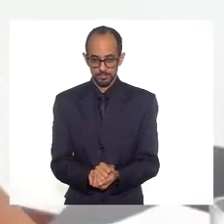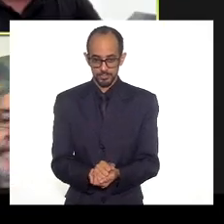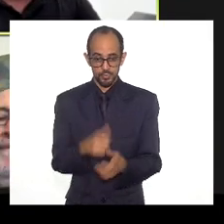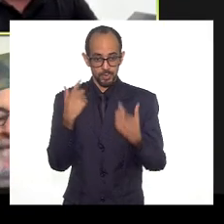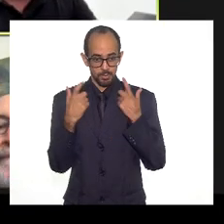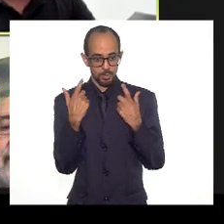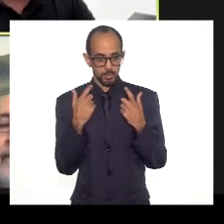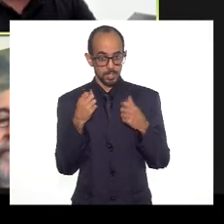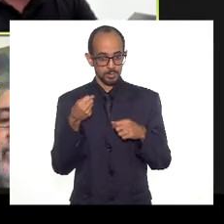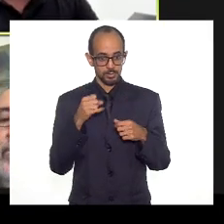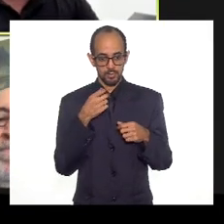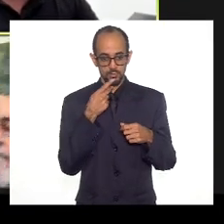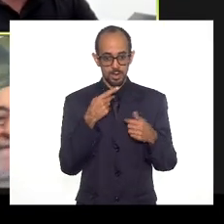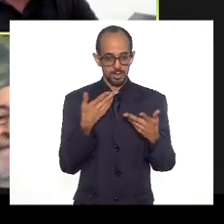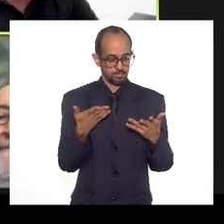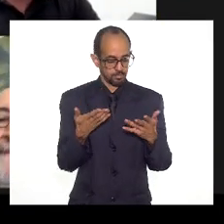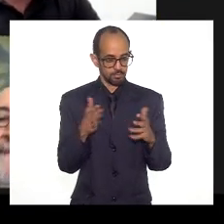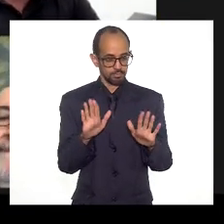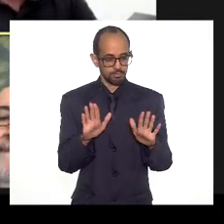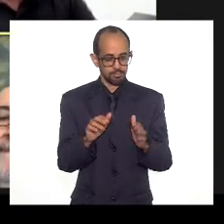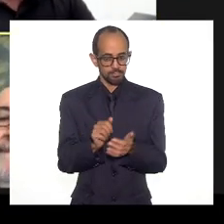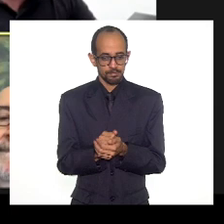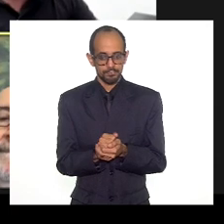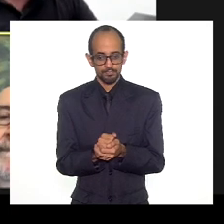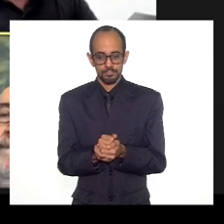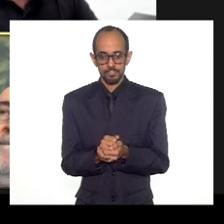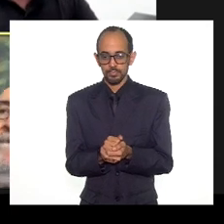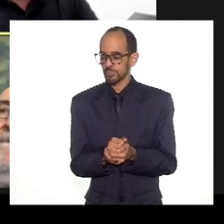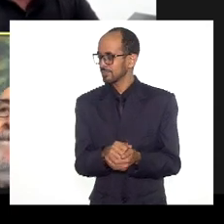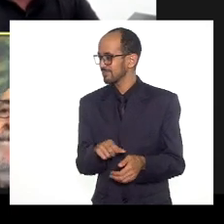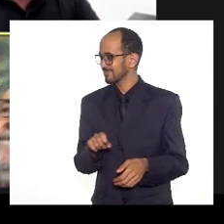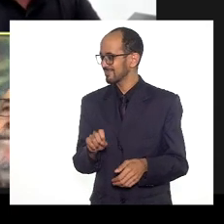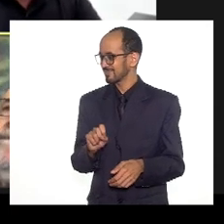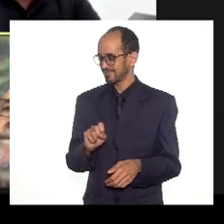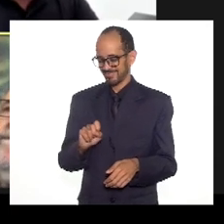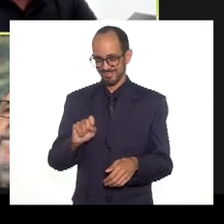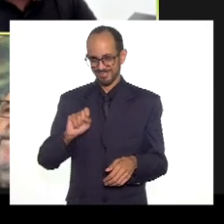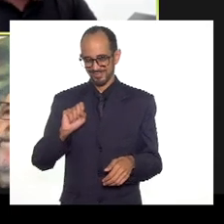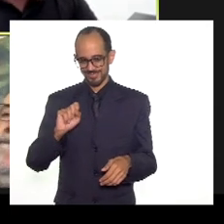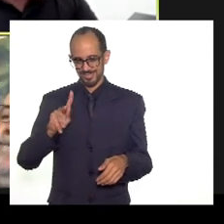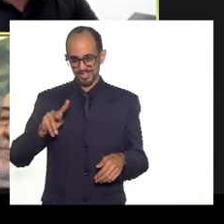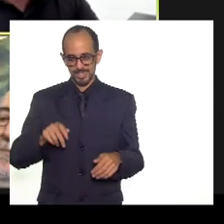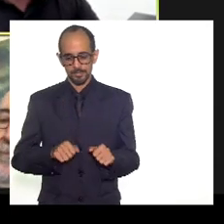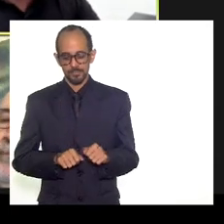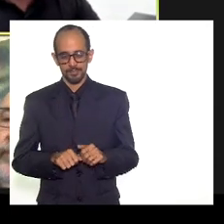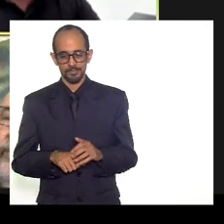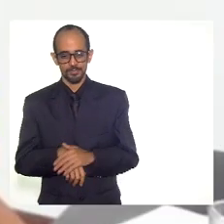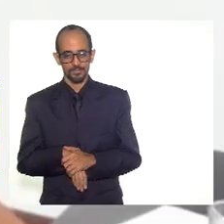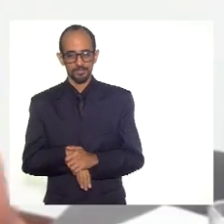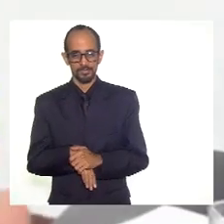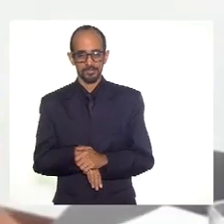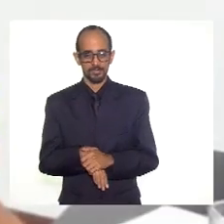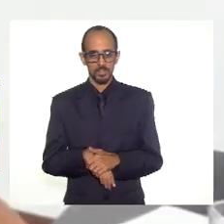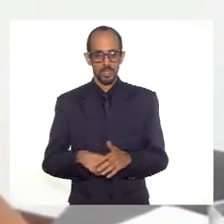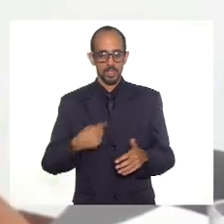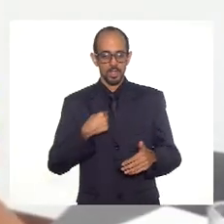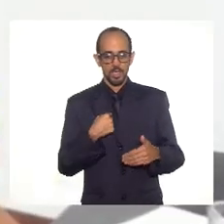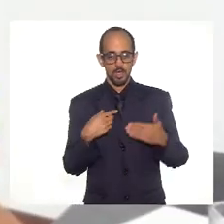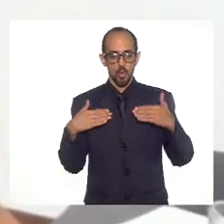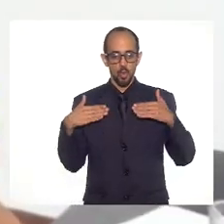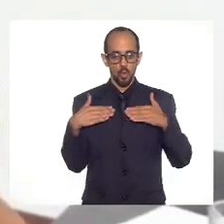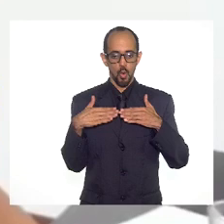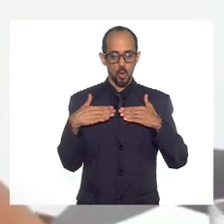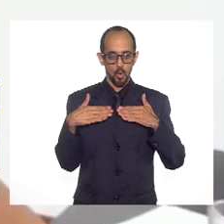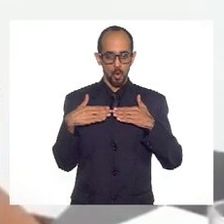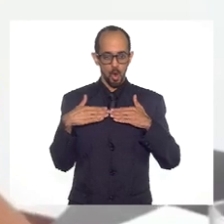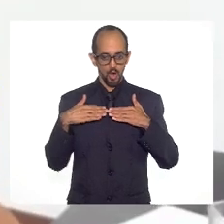perfeito. Tá? Sim. Por favor, Alexandre. Obrigado. Antes de mais nada, eu gostaria de dizer que eu concordo com a